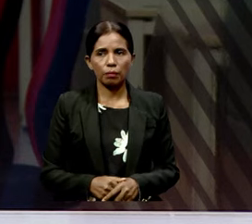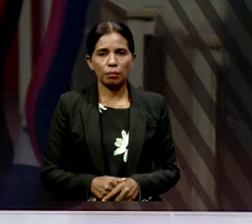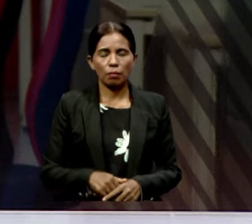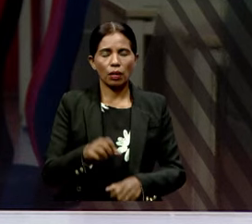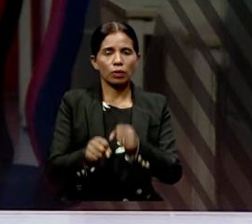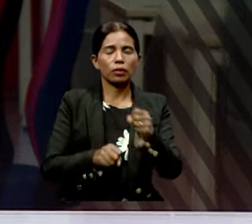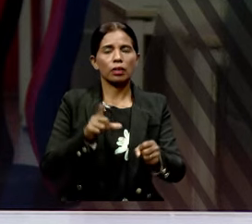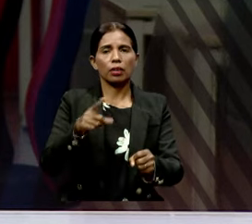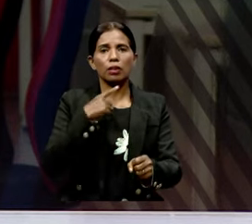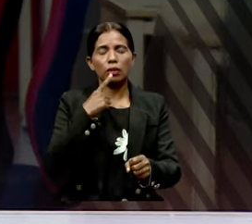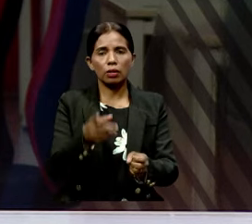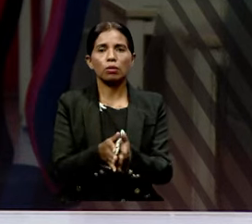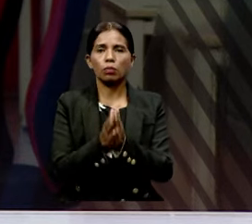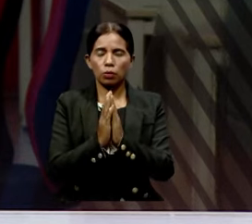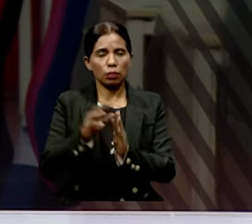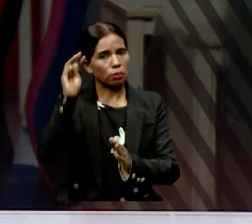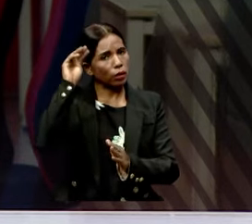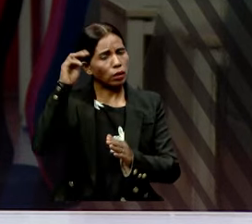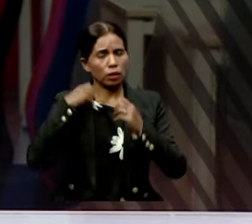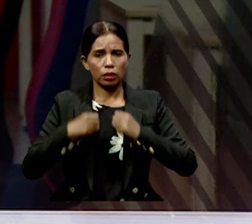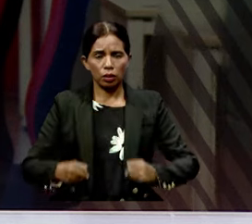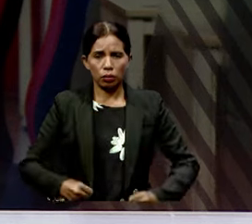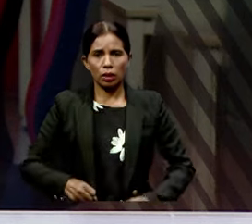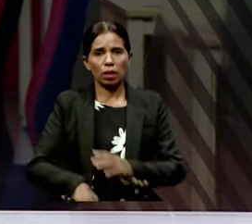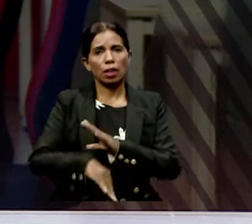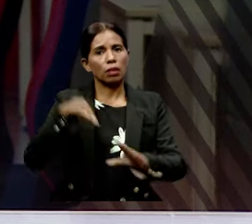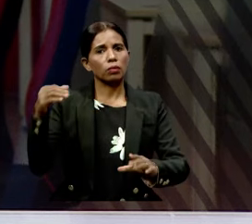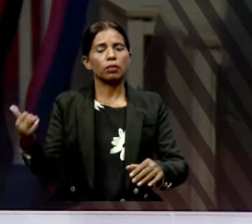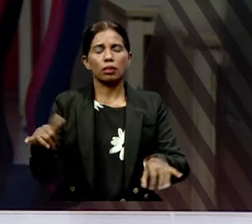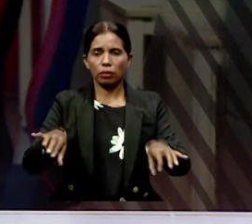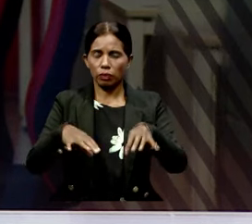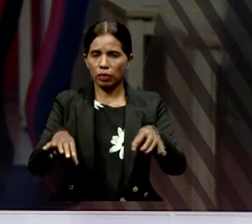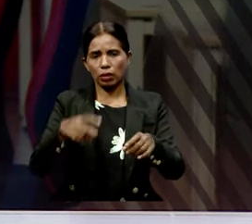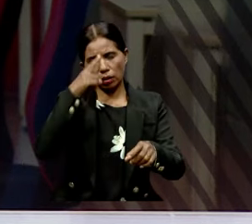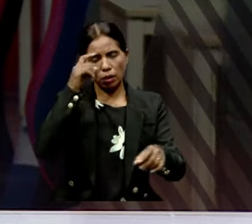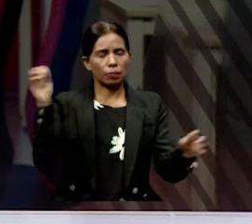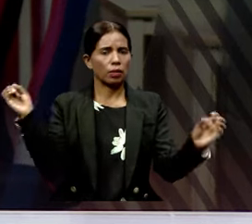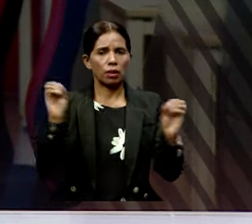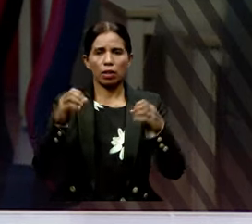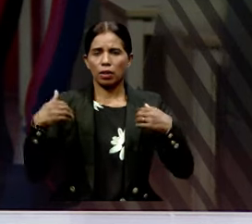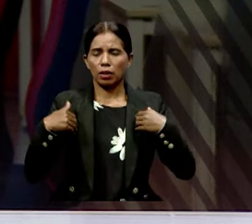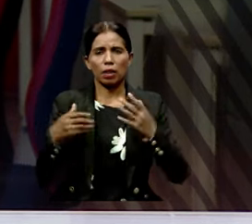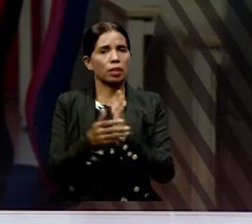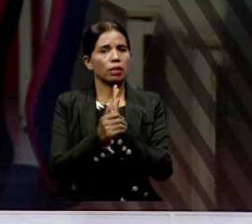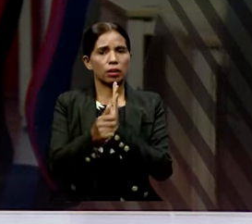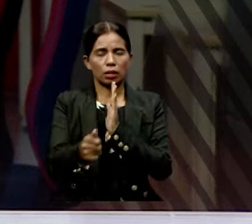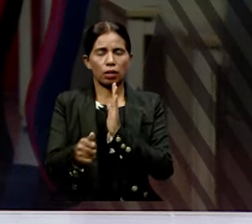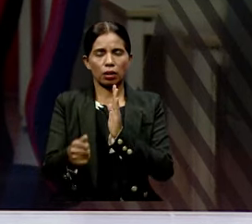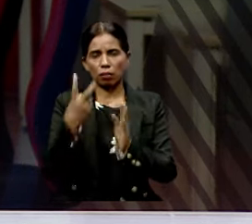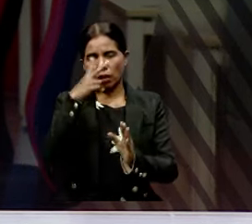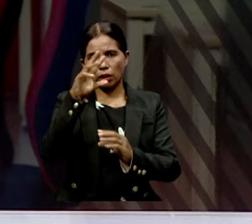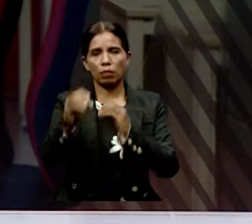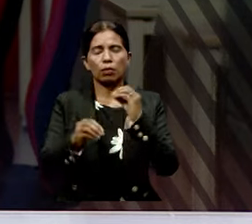Sociedade Civil husu ministra Saudi Rezikna Ang tamba considera la iha capacidade resolve ai